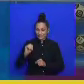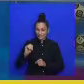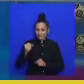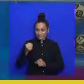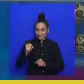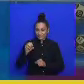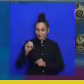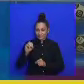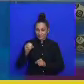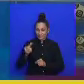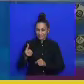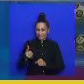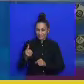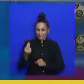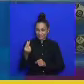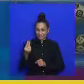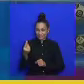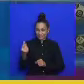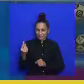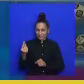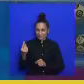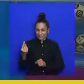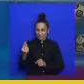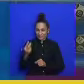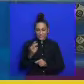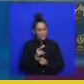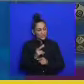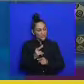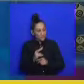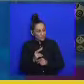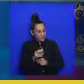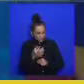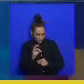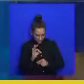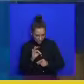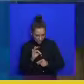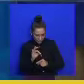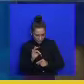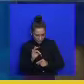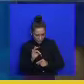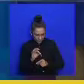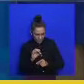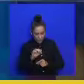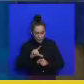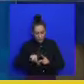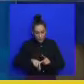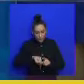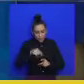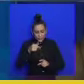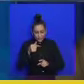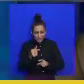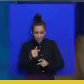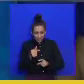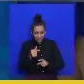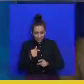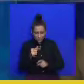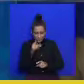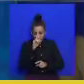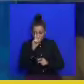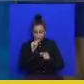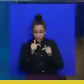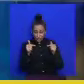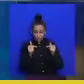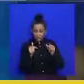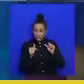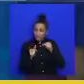08, 06 e 21. Senhoras auditoras, as senhoras confirmam os 7 números sorteados do dia de